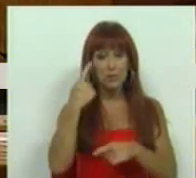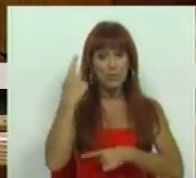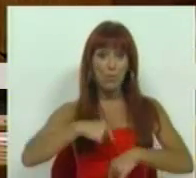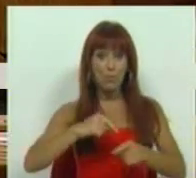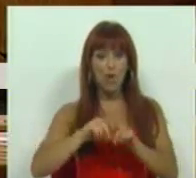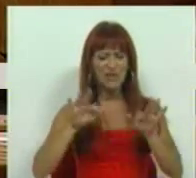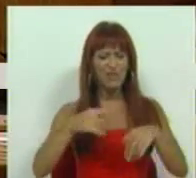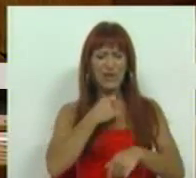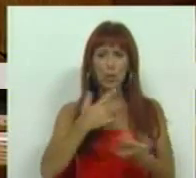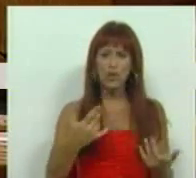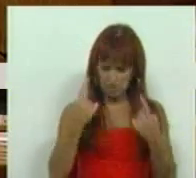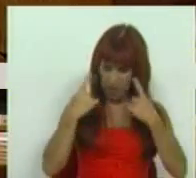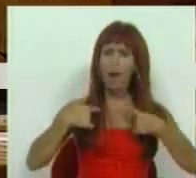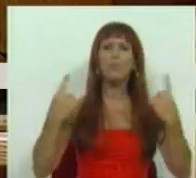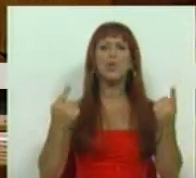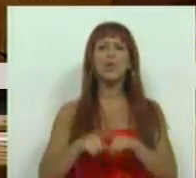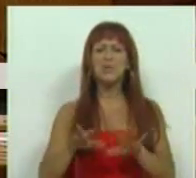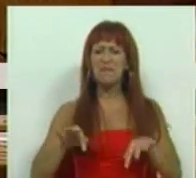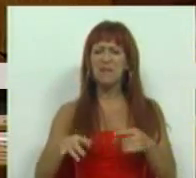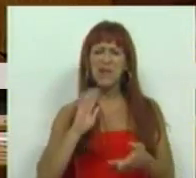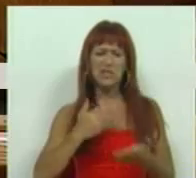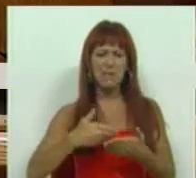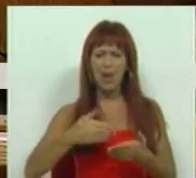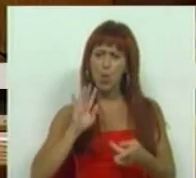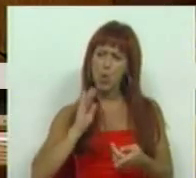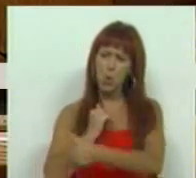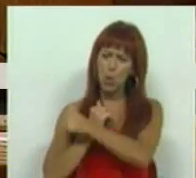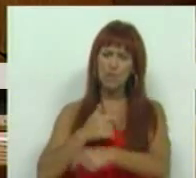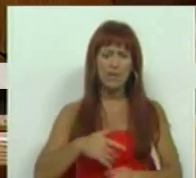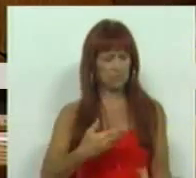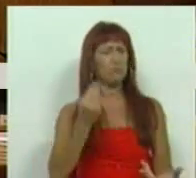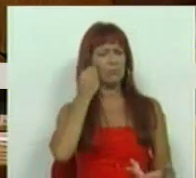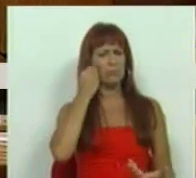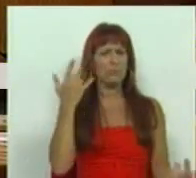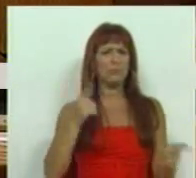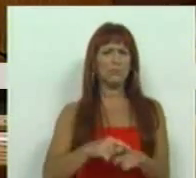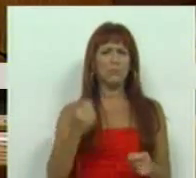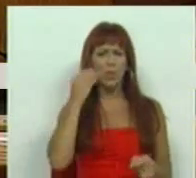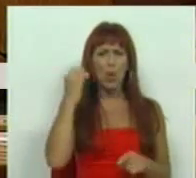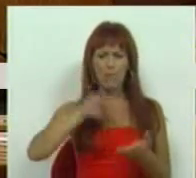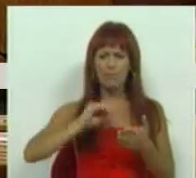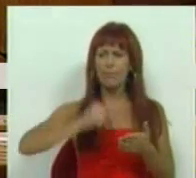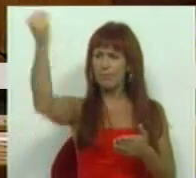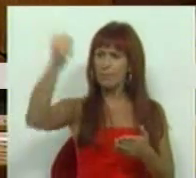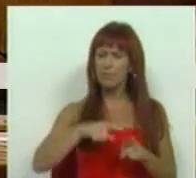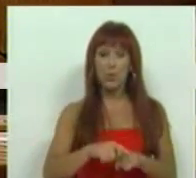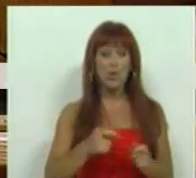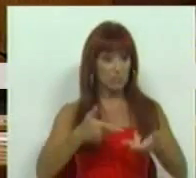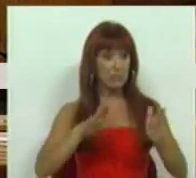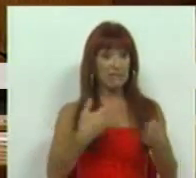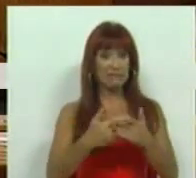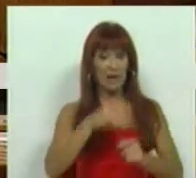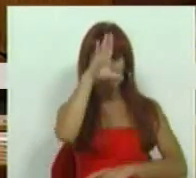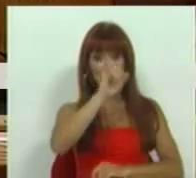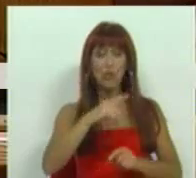divulgadas no final de agosto, veio a público, em finais da última semana, que inexplicavelmente o mecanismo de contratação que foi disponibilizado